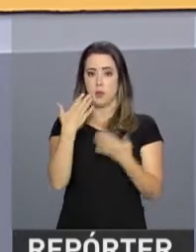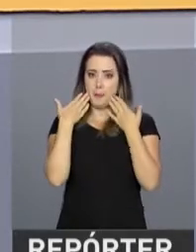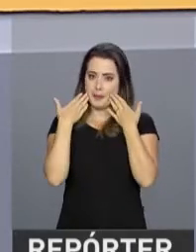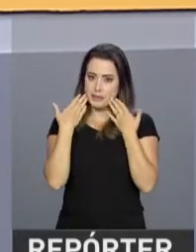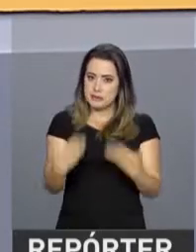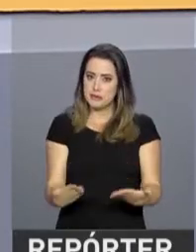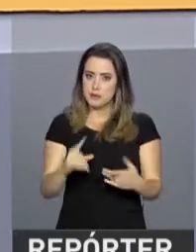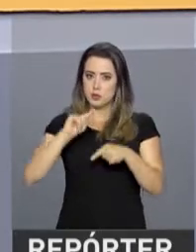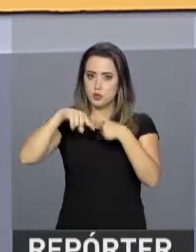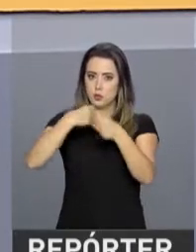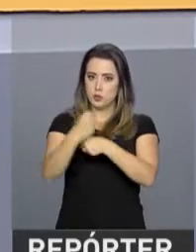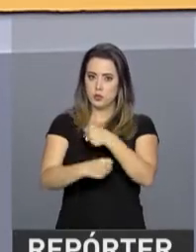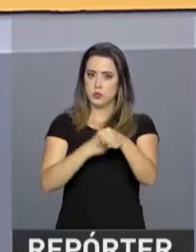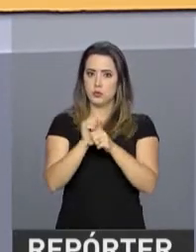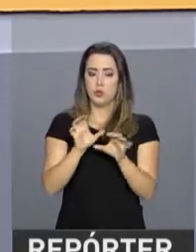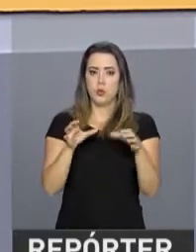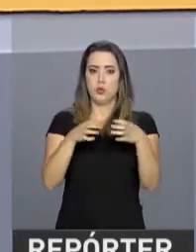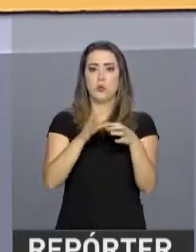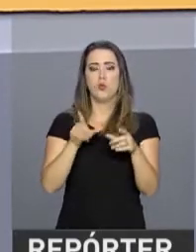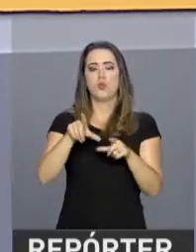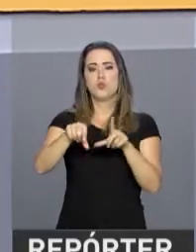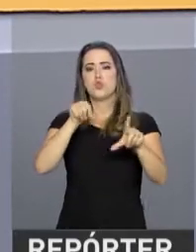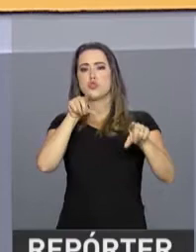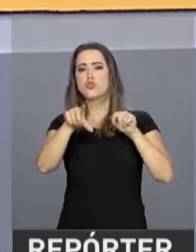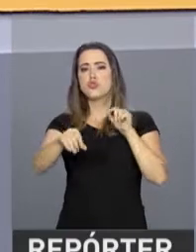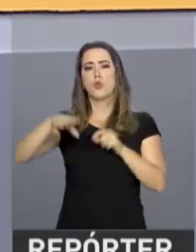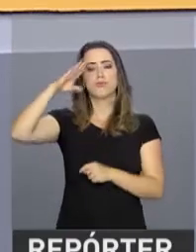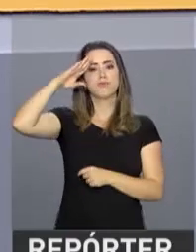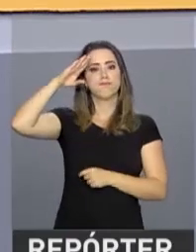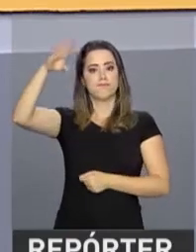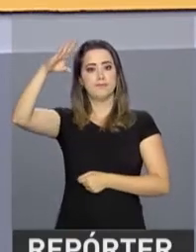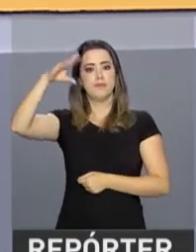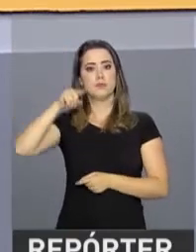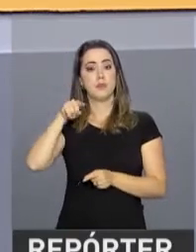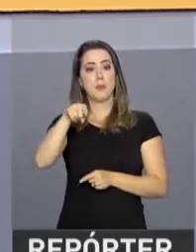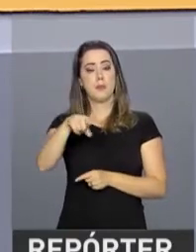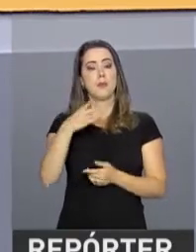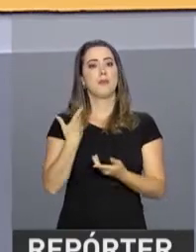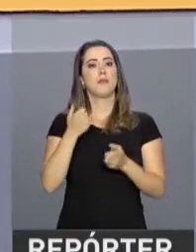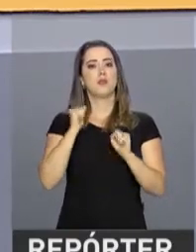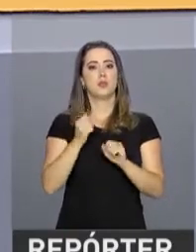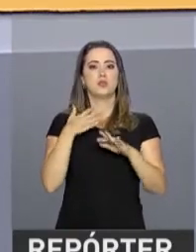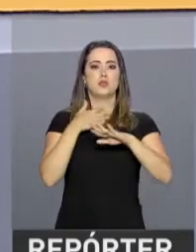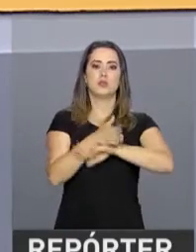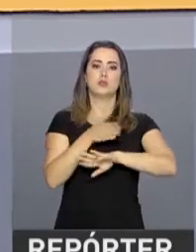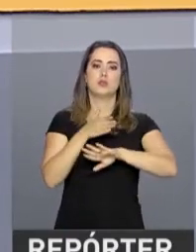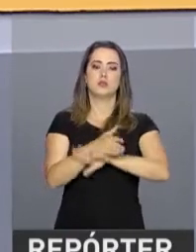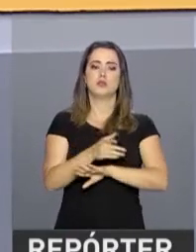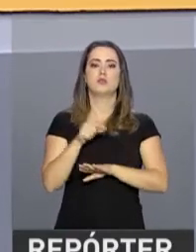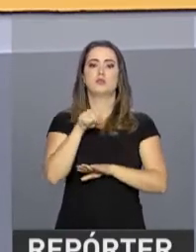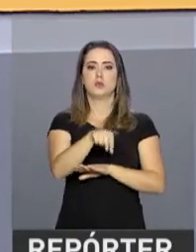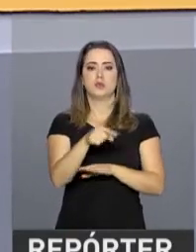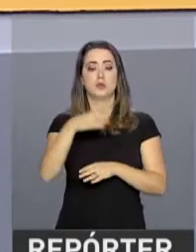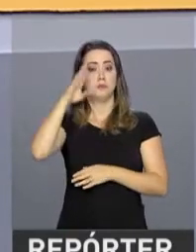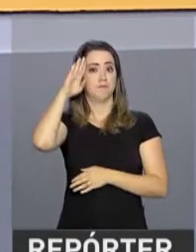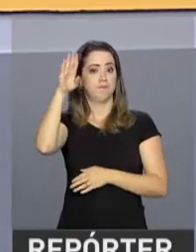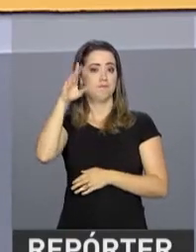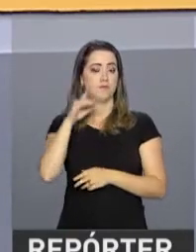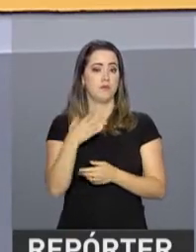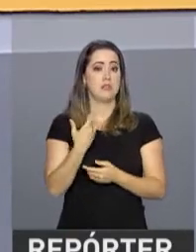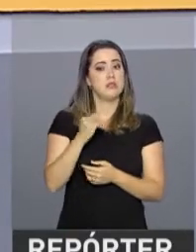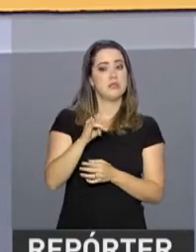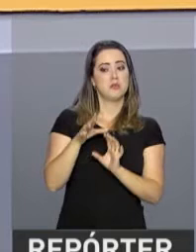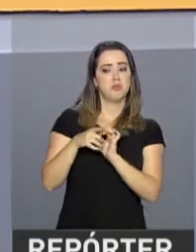no próximo ano a uma comissão de seleção das forças armadas para concorrer a incorporação no quartel quando